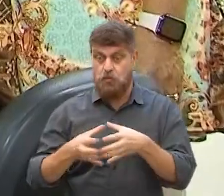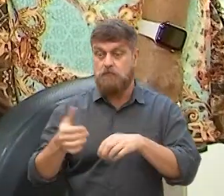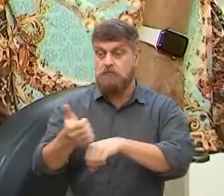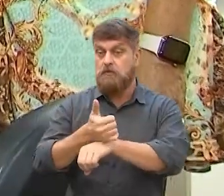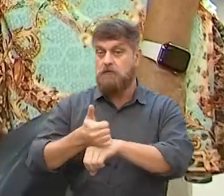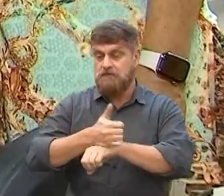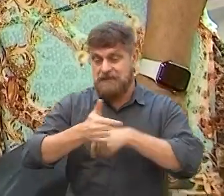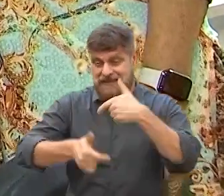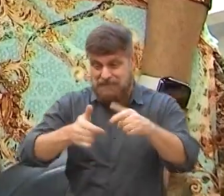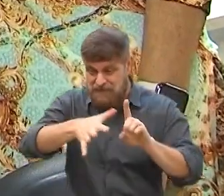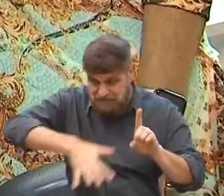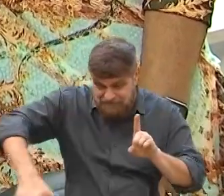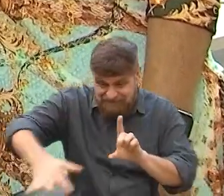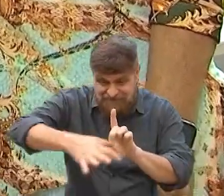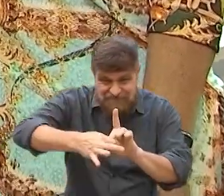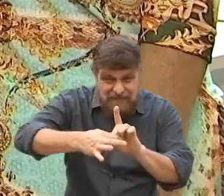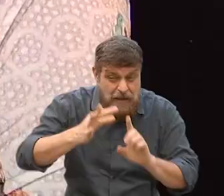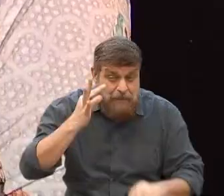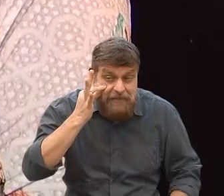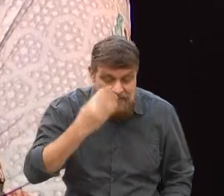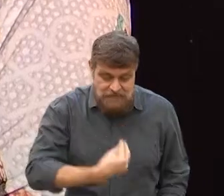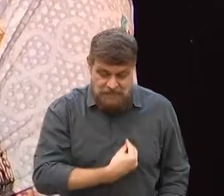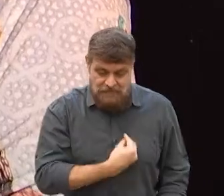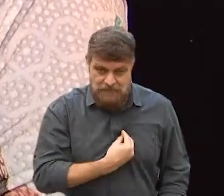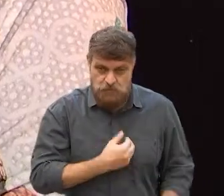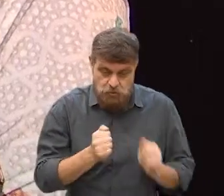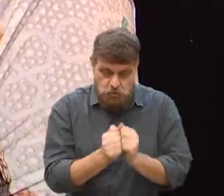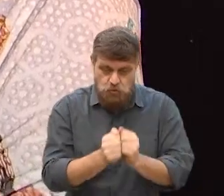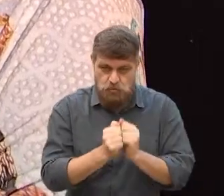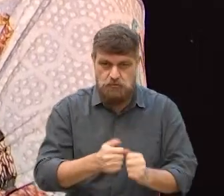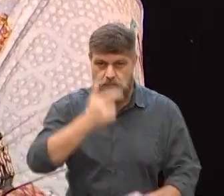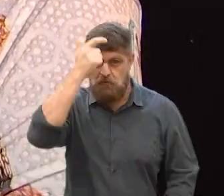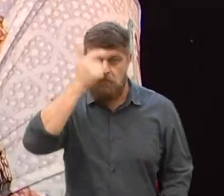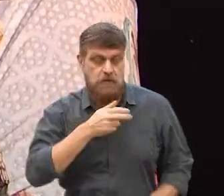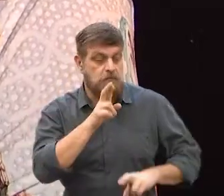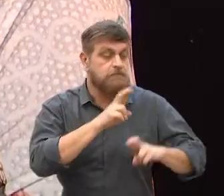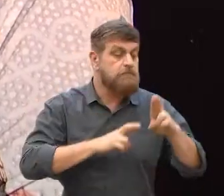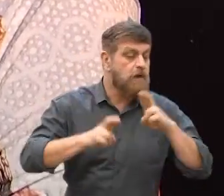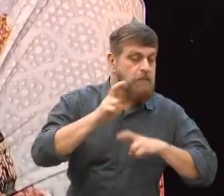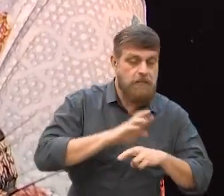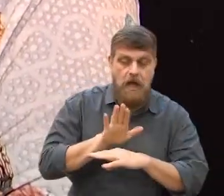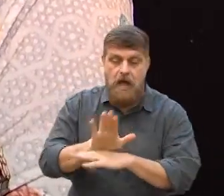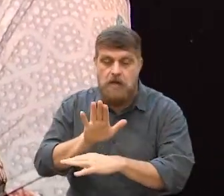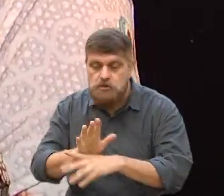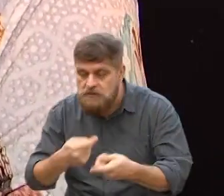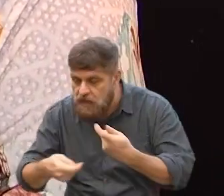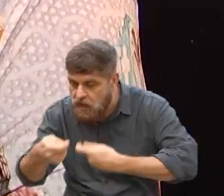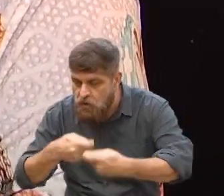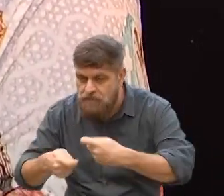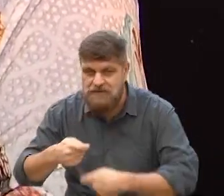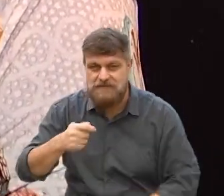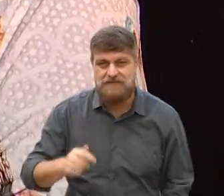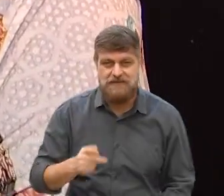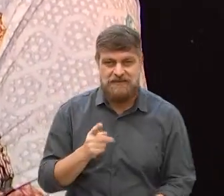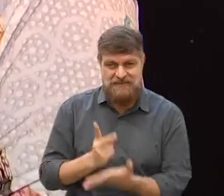trabalhar comigo, e eu tinha decidido que eu ia parar para trabalhar um pouquinho menos, que eu tinha